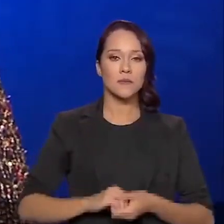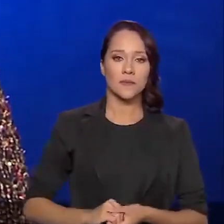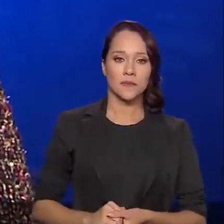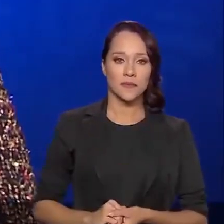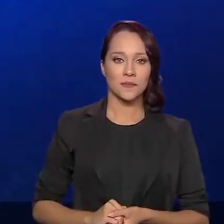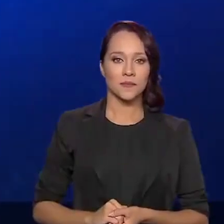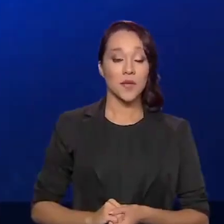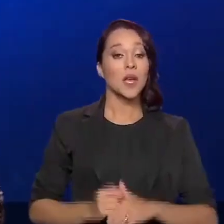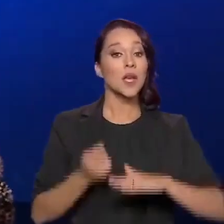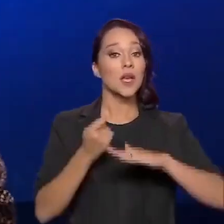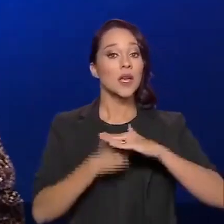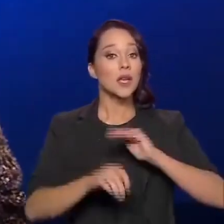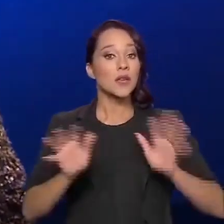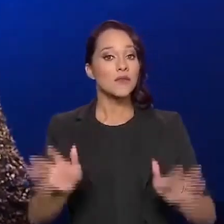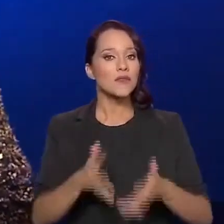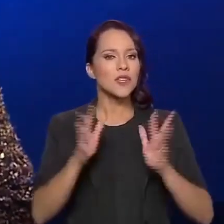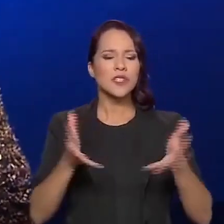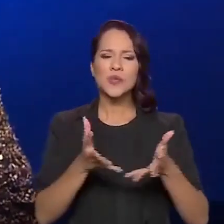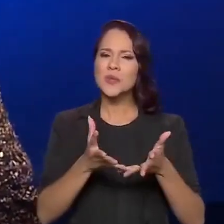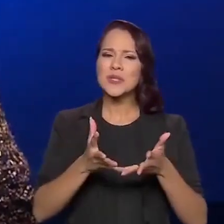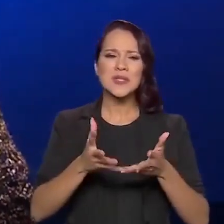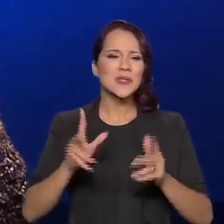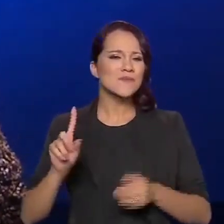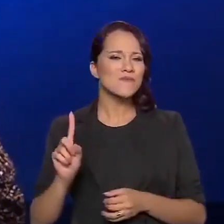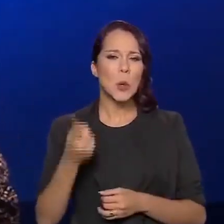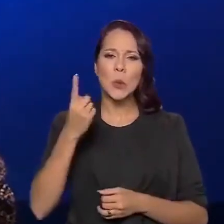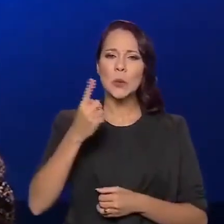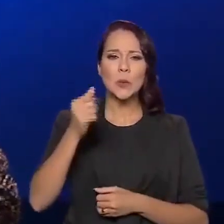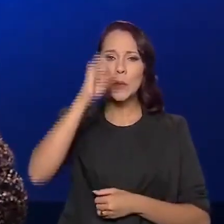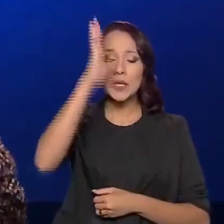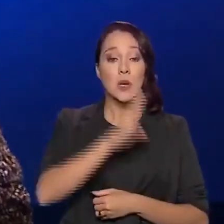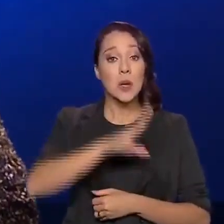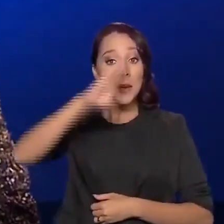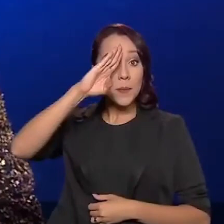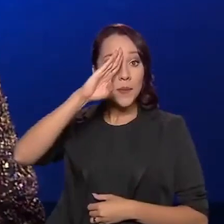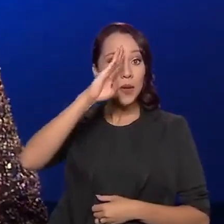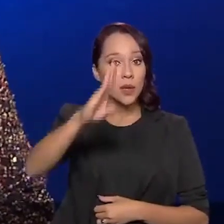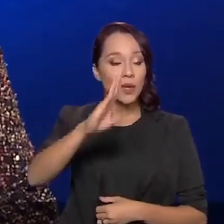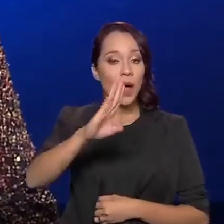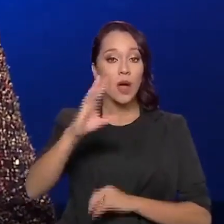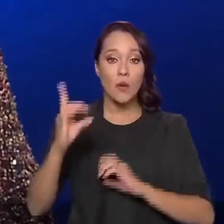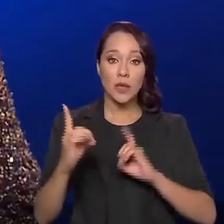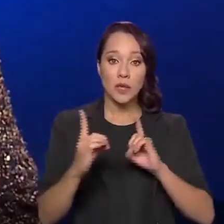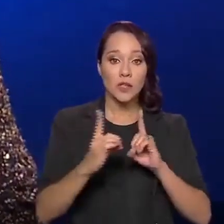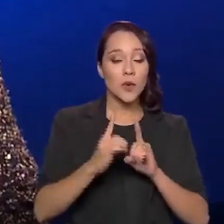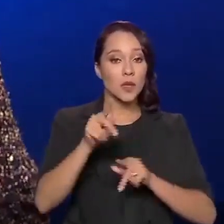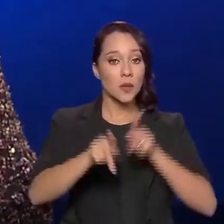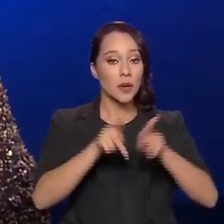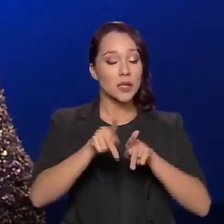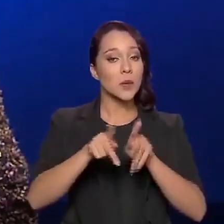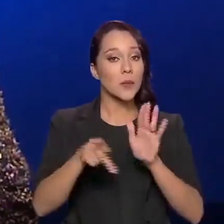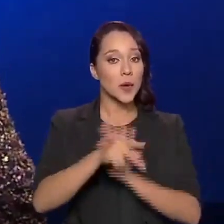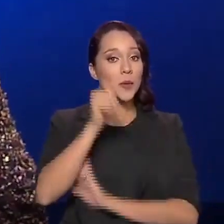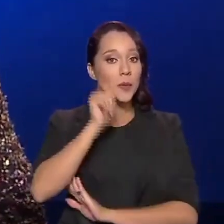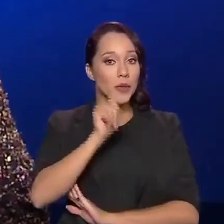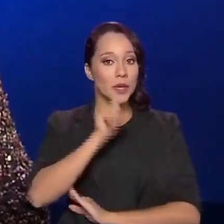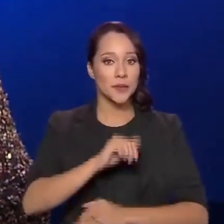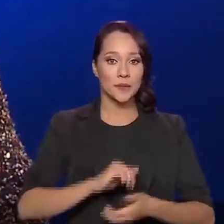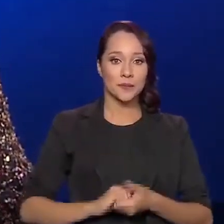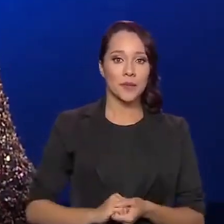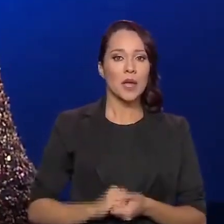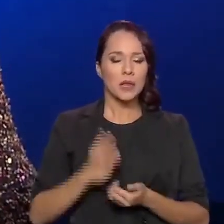mesmo sentido. Investimos como nunca neste país para priorizar o atendimento ao público